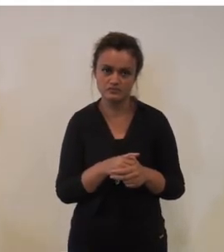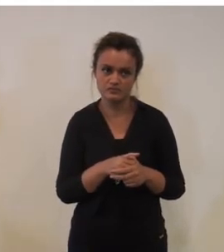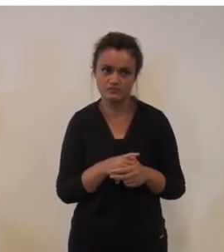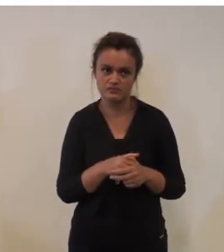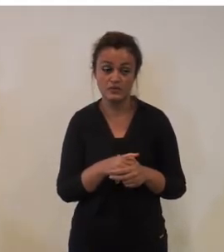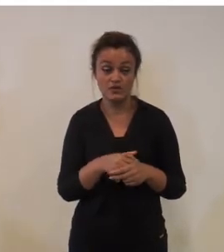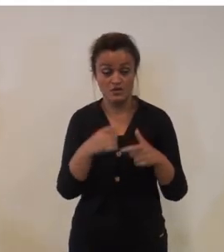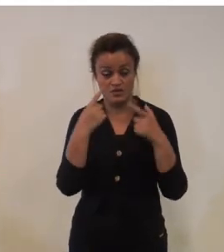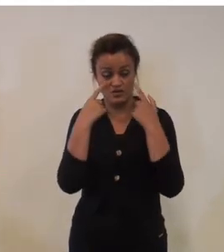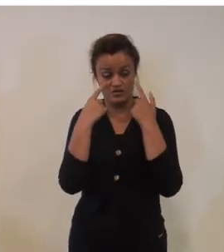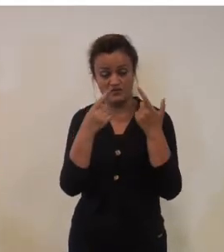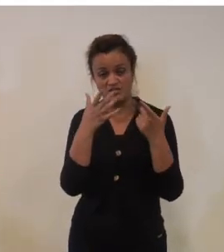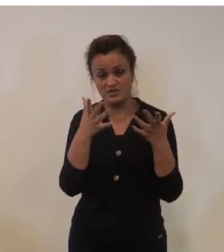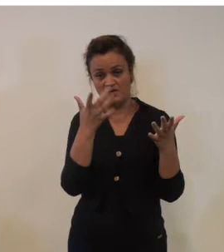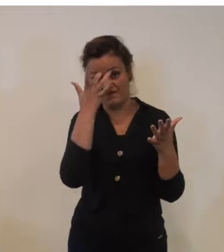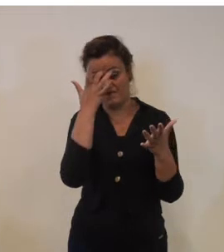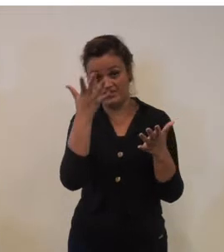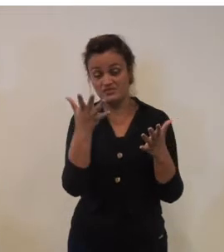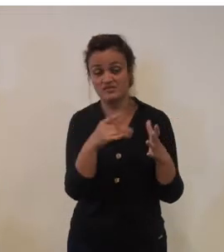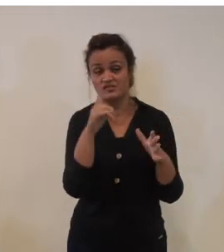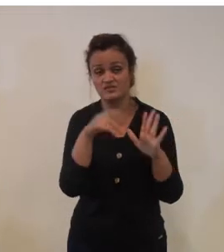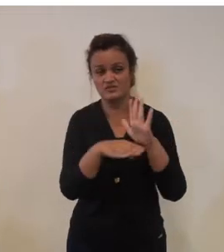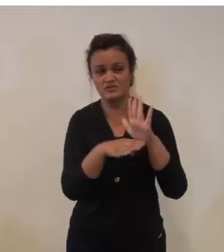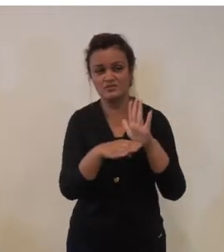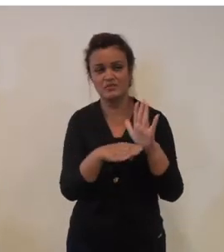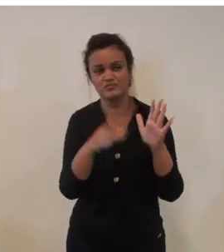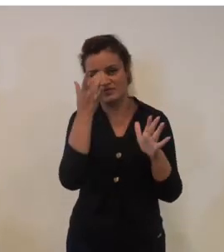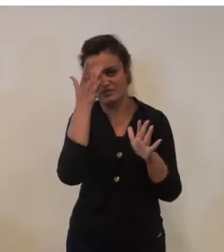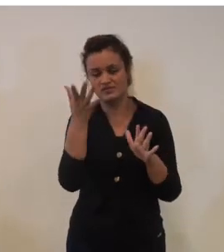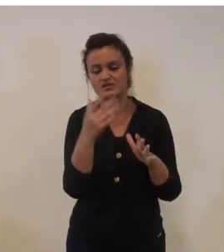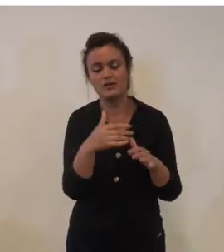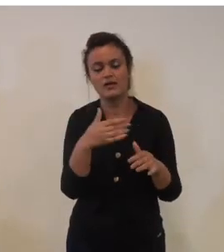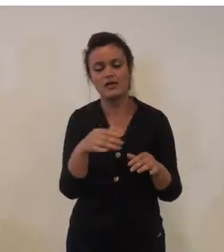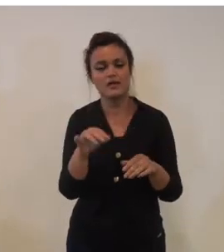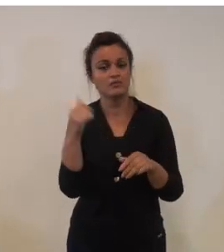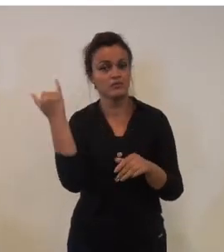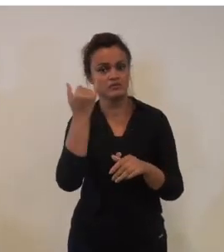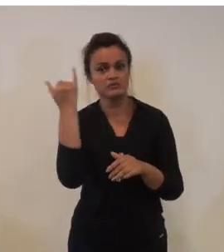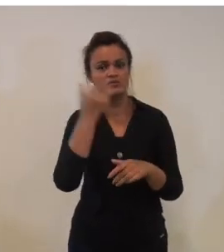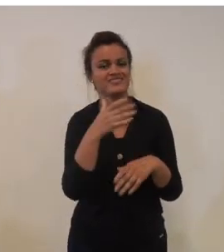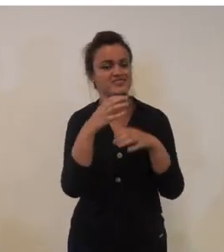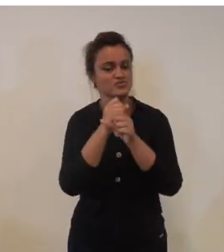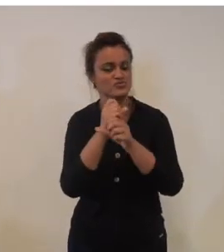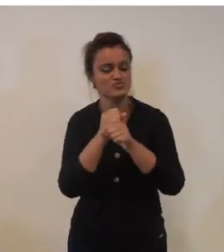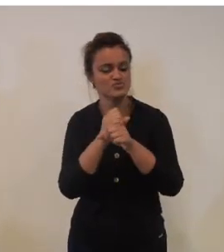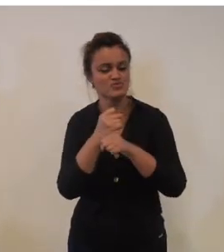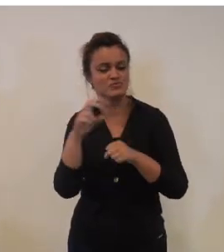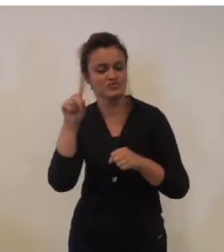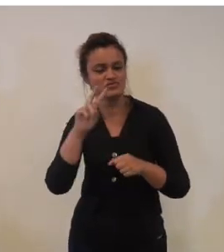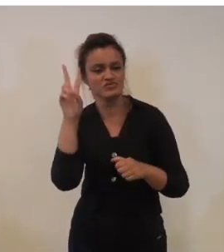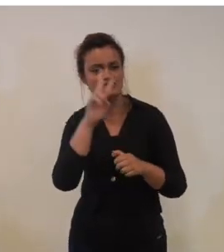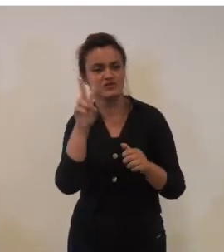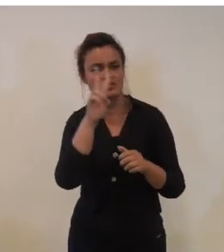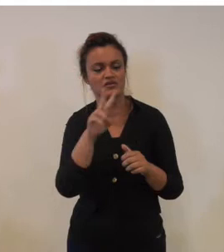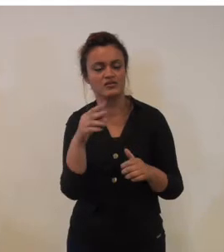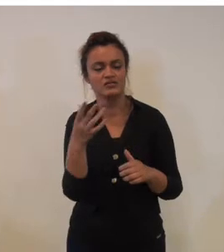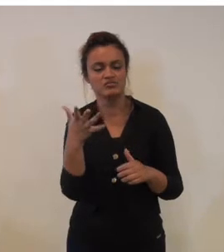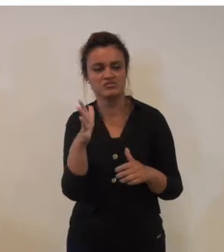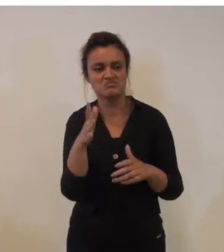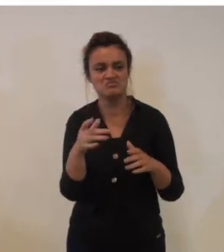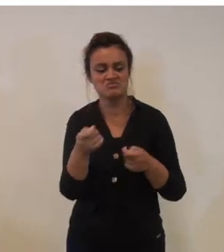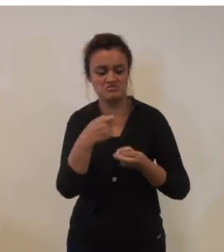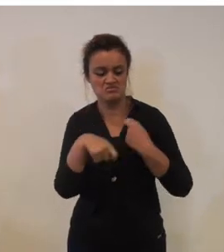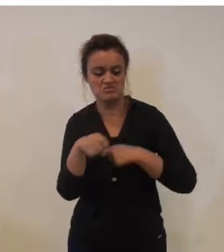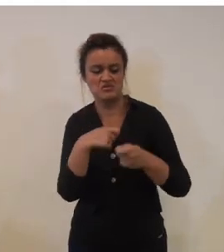O cenário de facilitação é crucial, né? Quer dizer, nesse cálculo, o custo médio de facilitação de